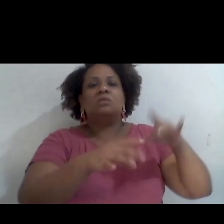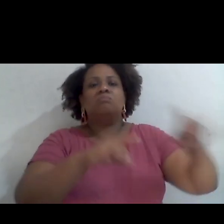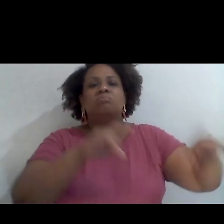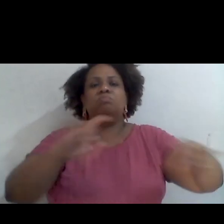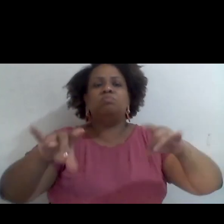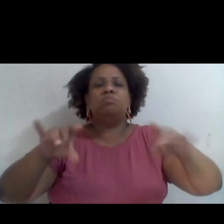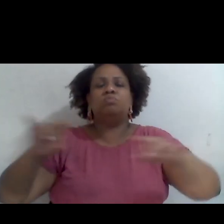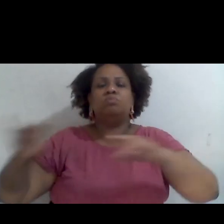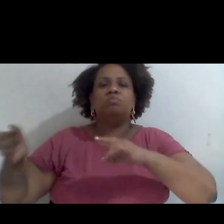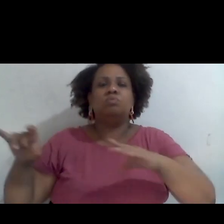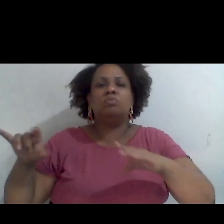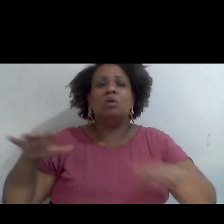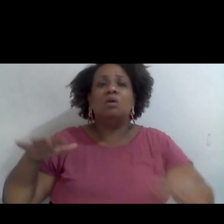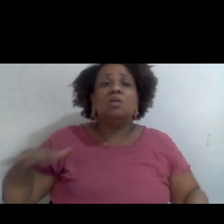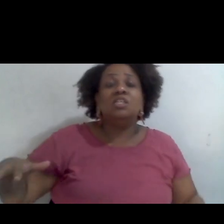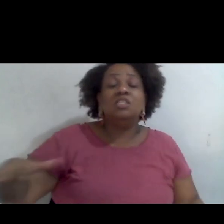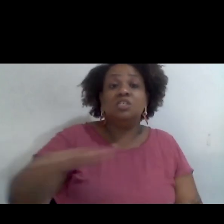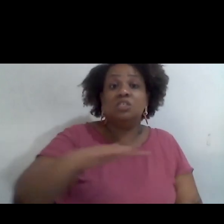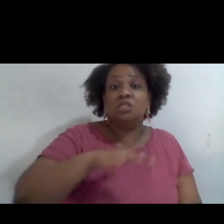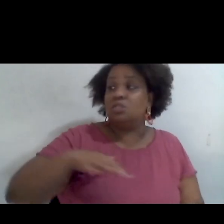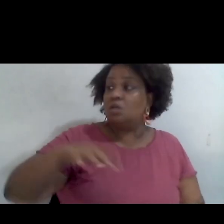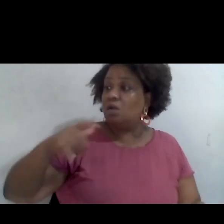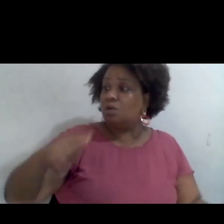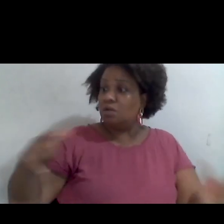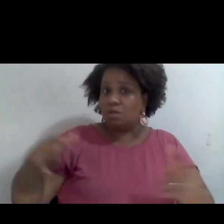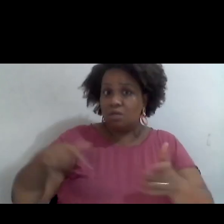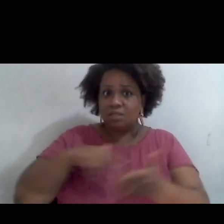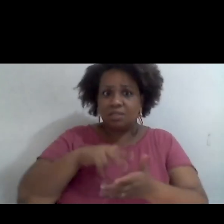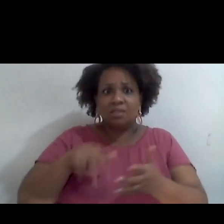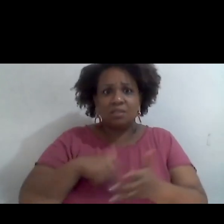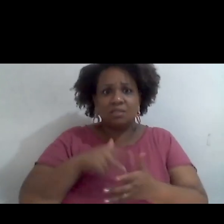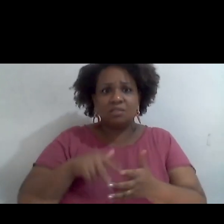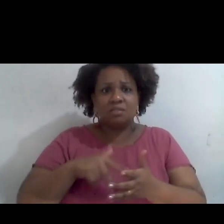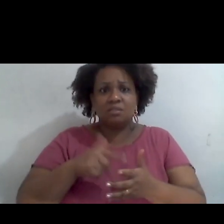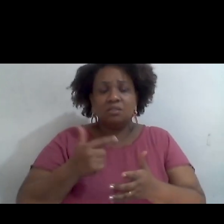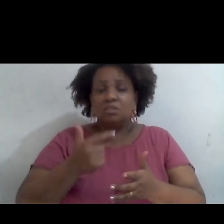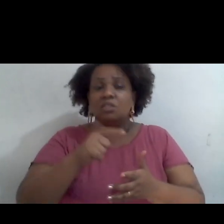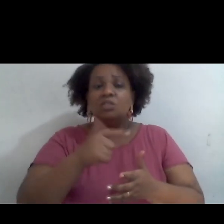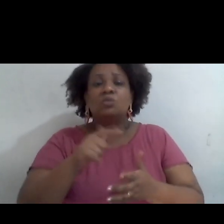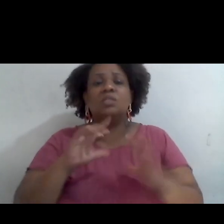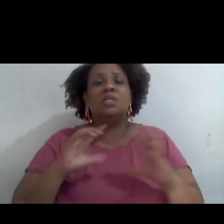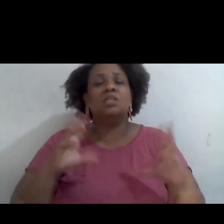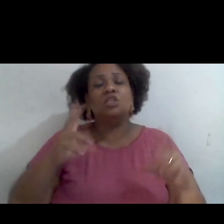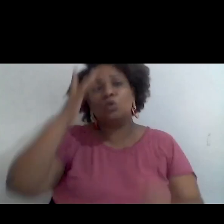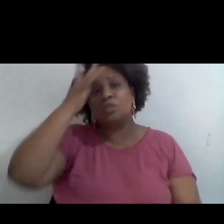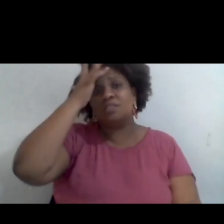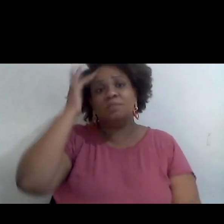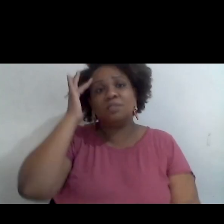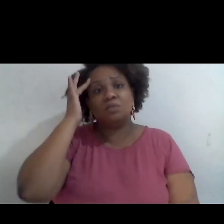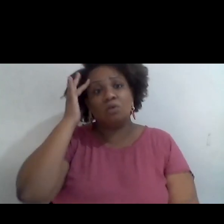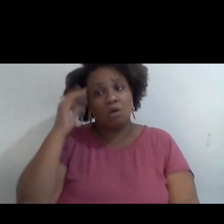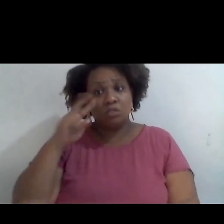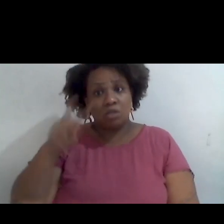a rede emergente dança é uma composição de todas essas pessoas que viram e participaram